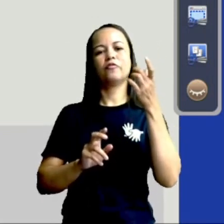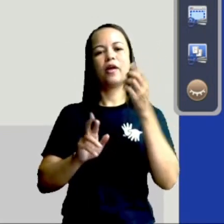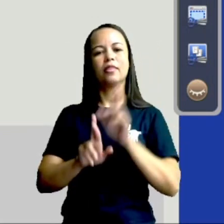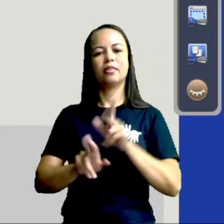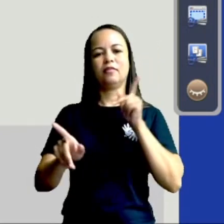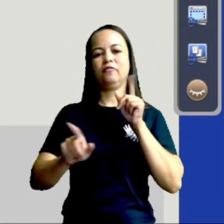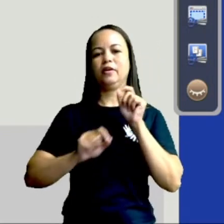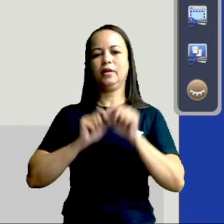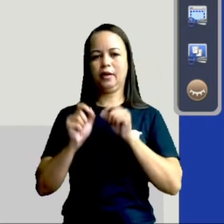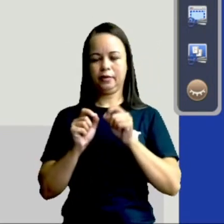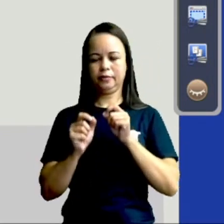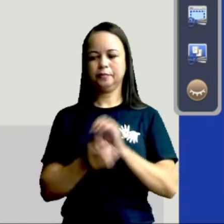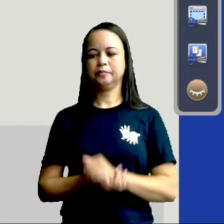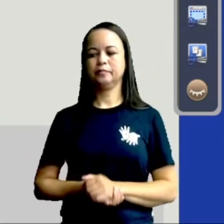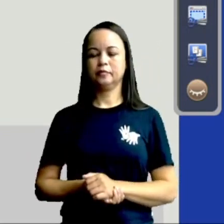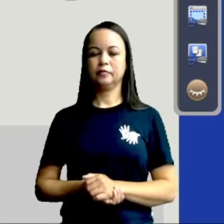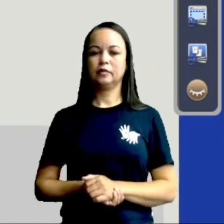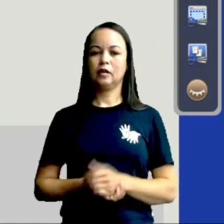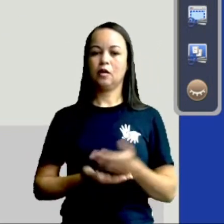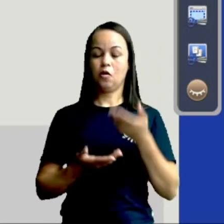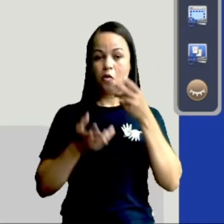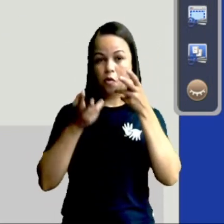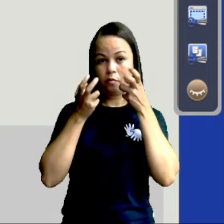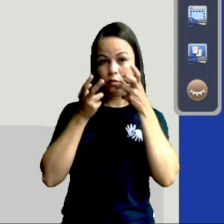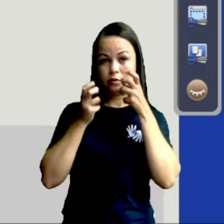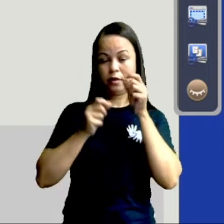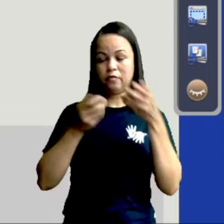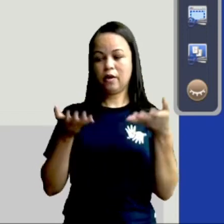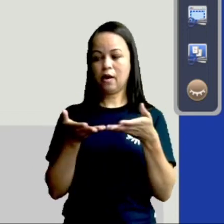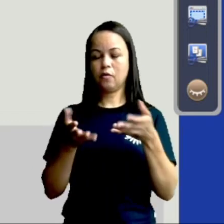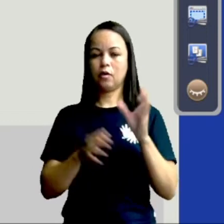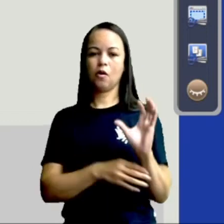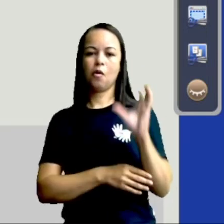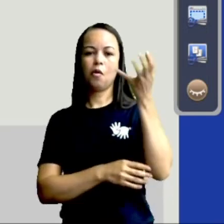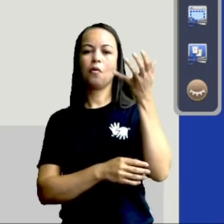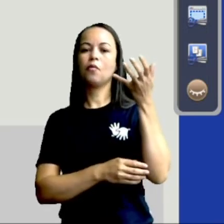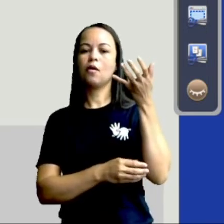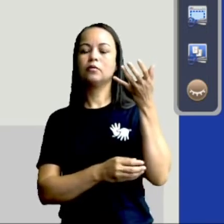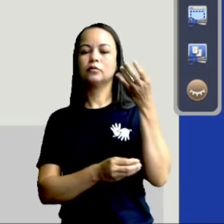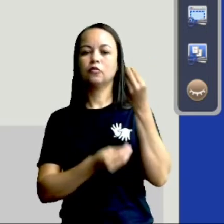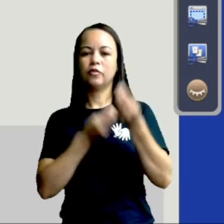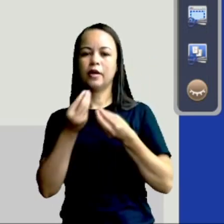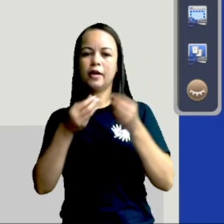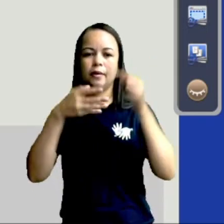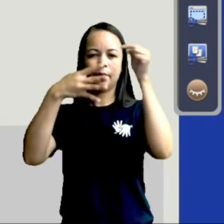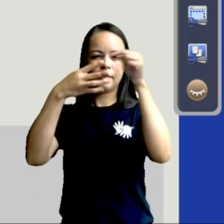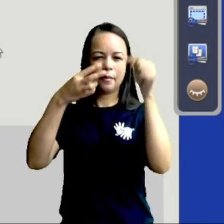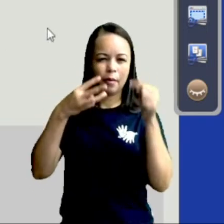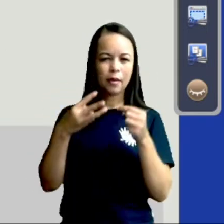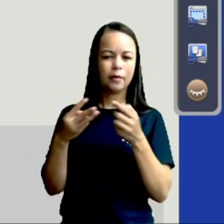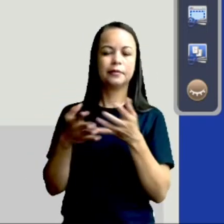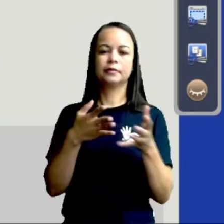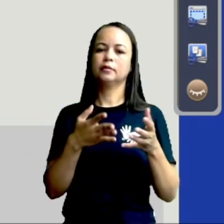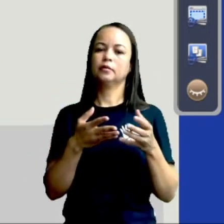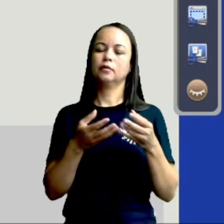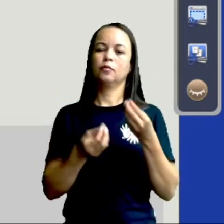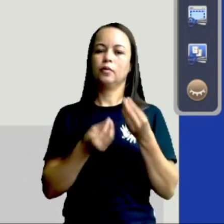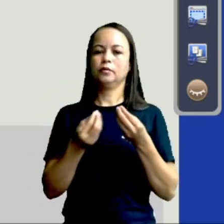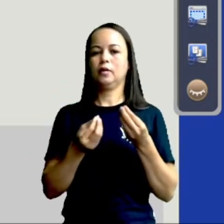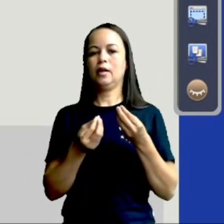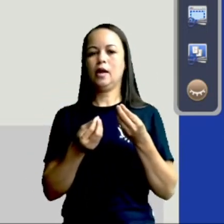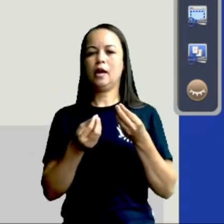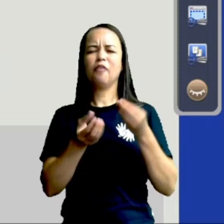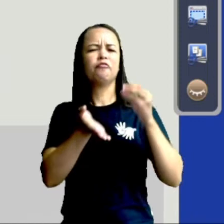equações, tá? Vamos lá? Ver aí como a gente resolve, então, em cada um desses casos. Quando ela é incompleta,